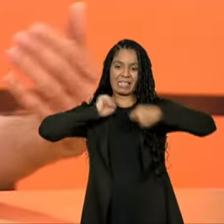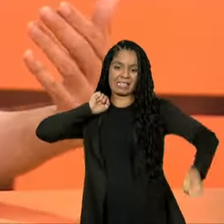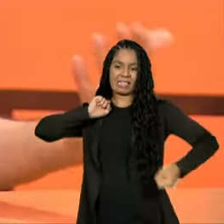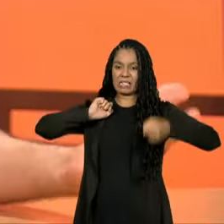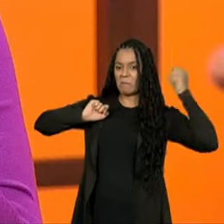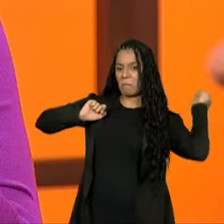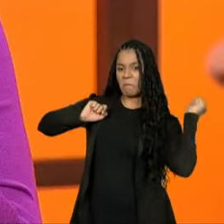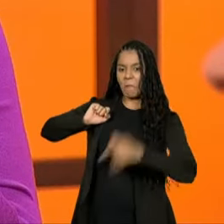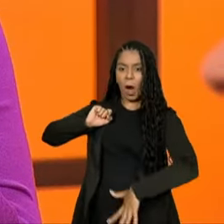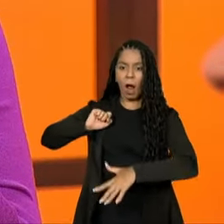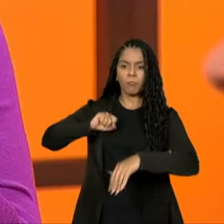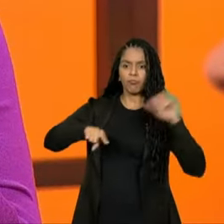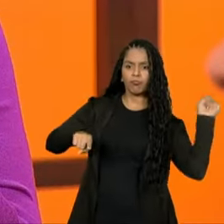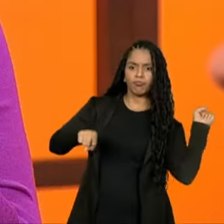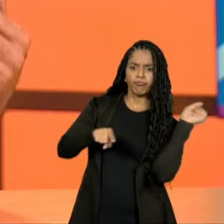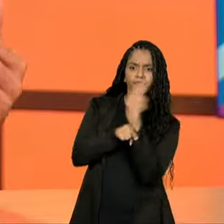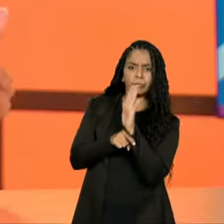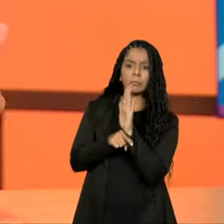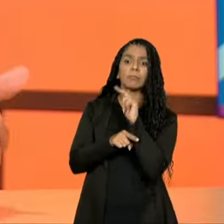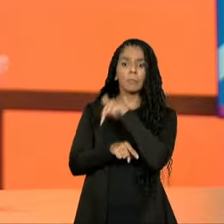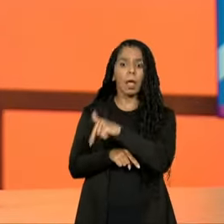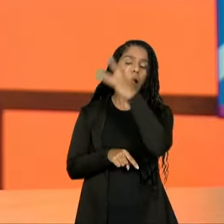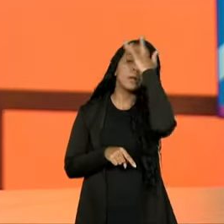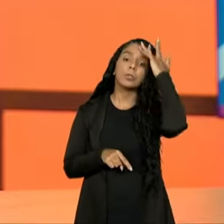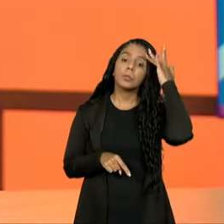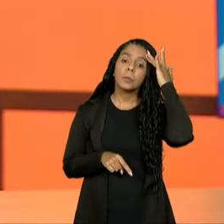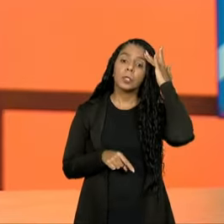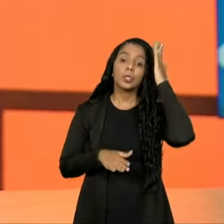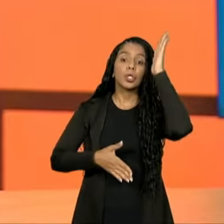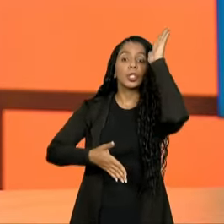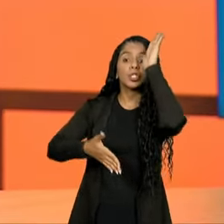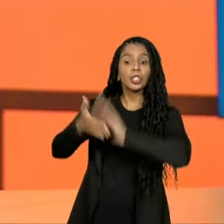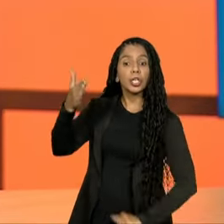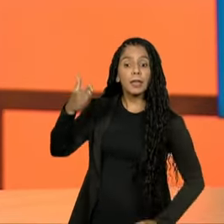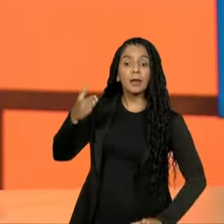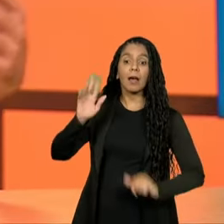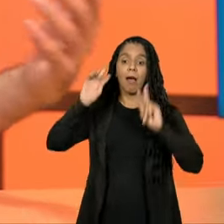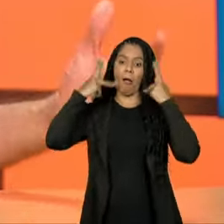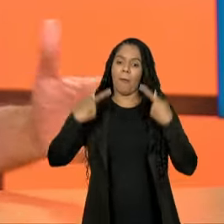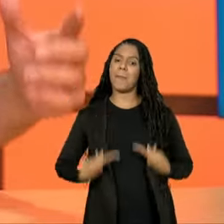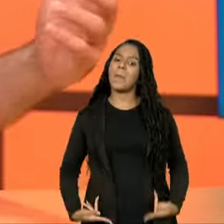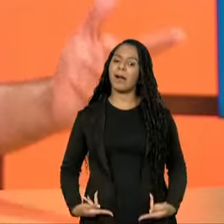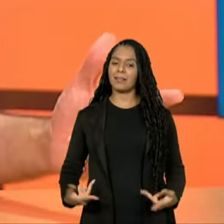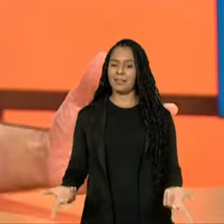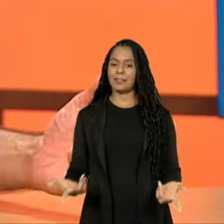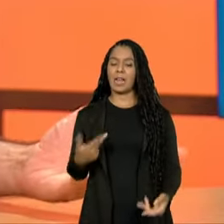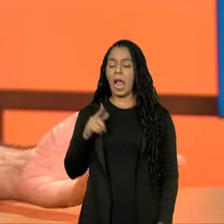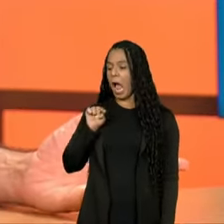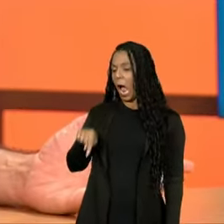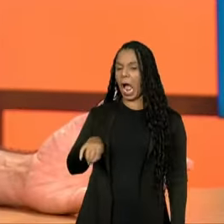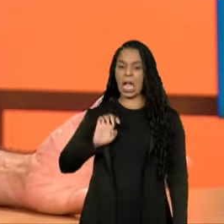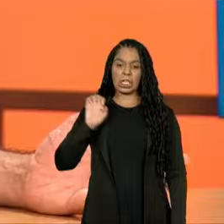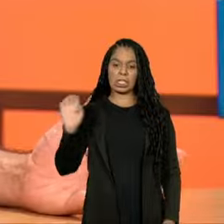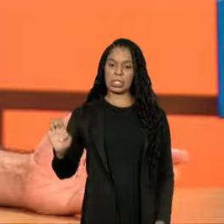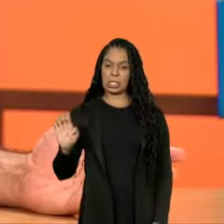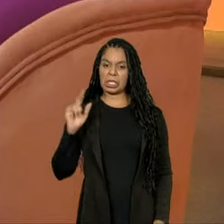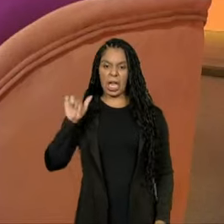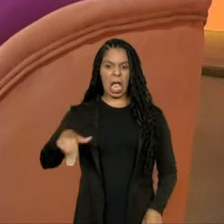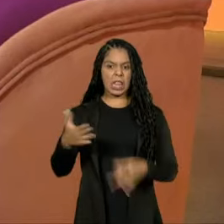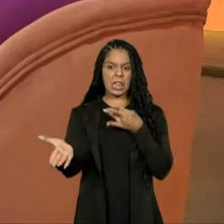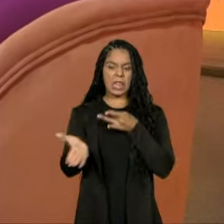são respeitosas, elas estão deixando de ser humanas. Exatamente. Porque ela era de esquerda, então virou meu inimigo